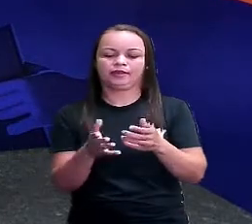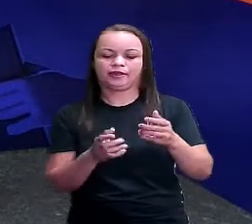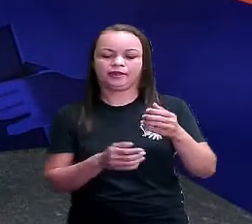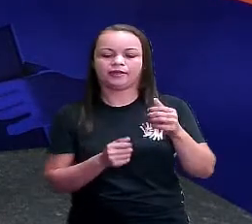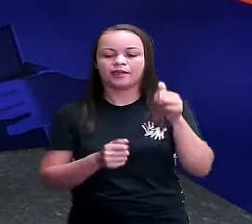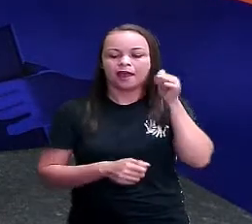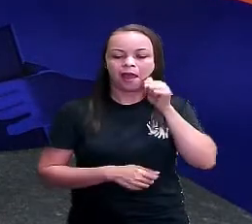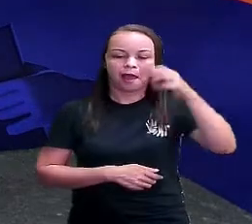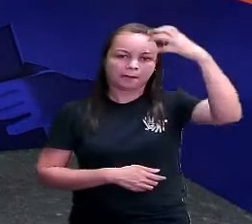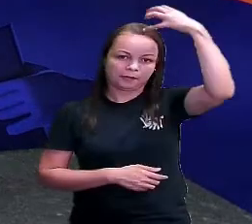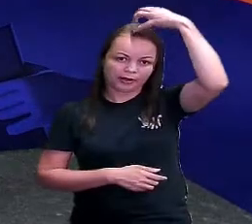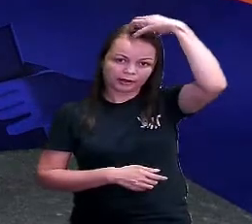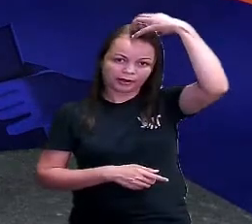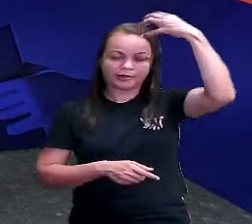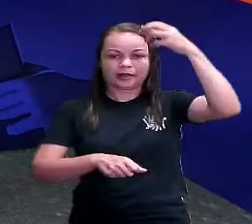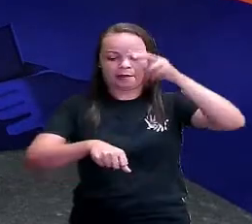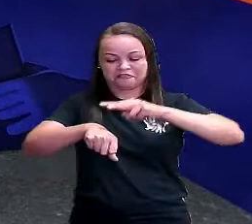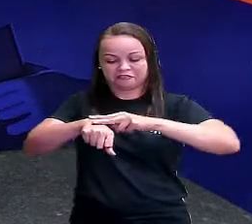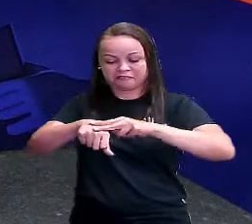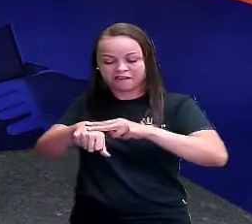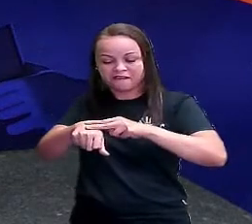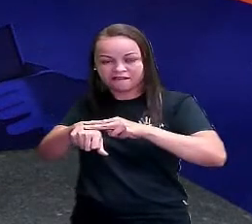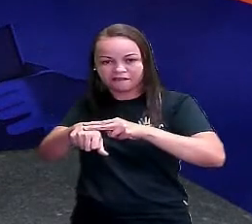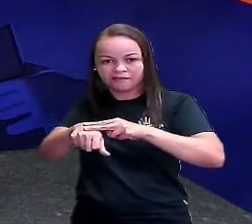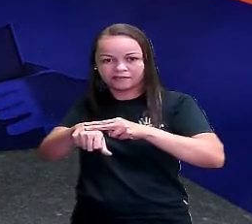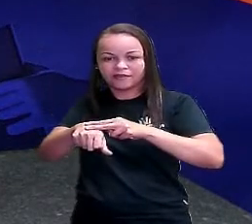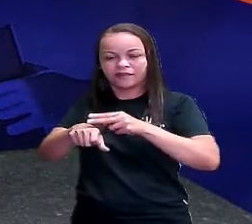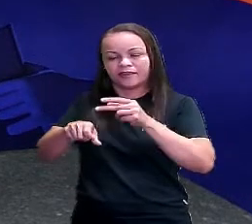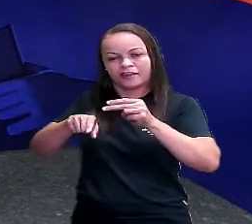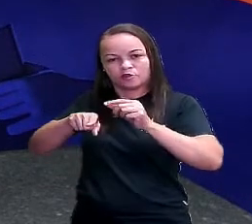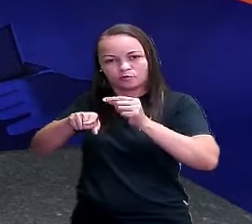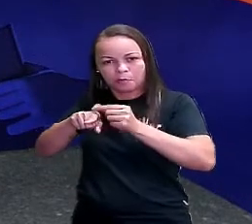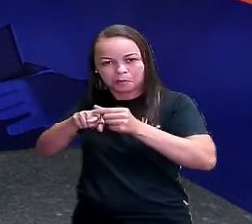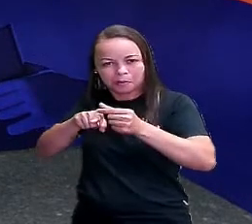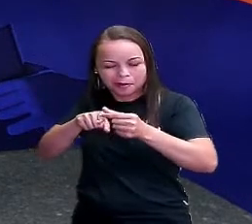A Pequena Sereia é um